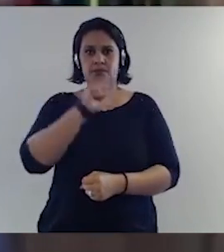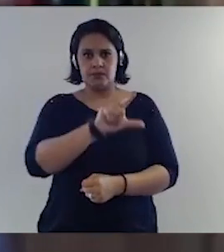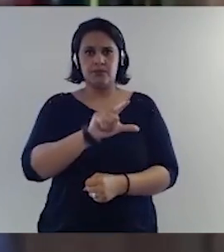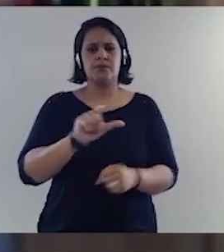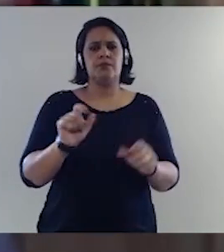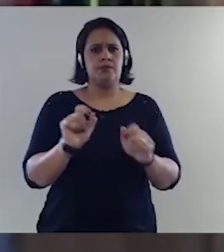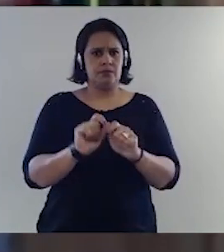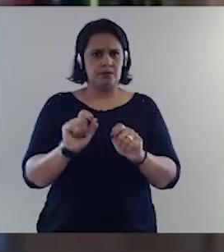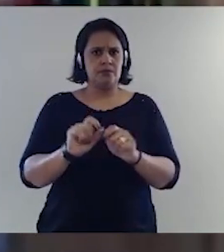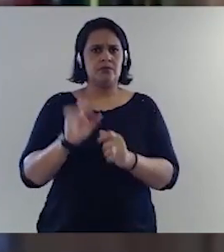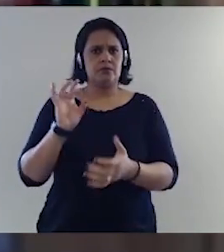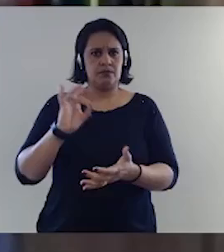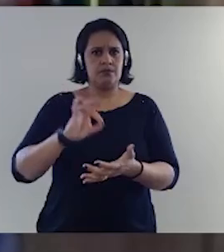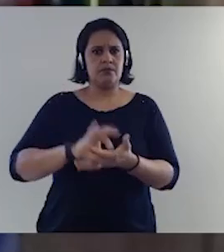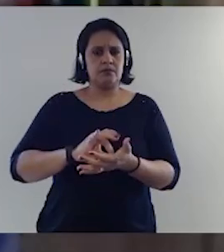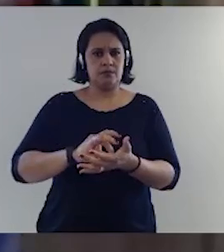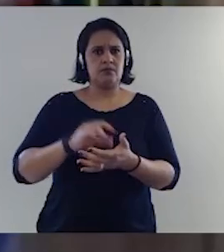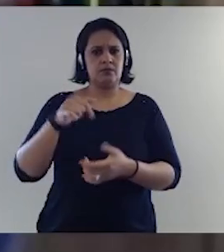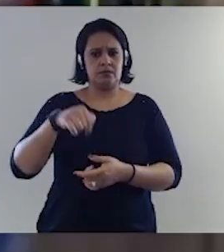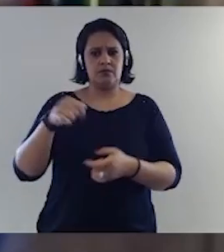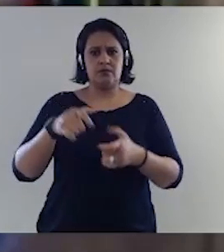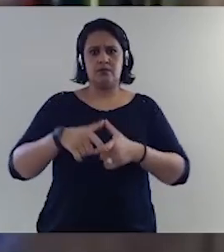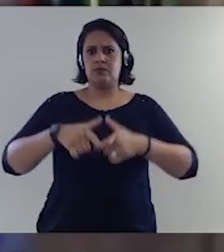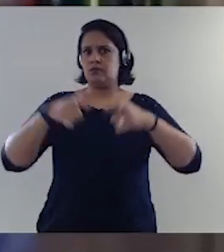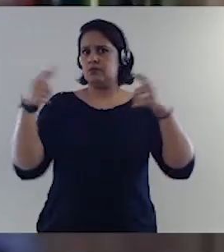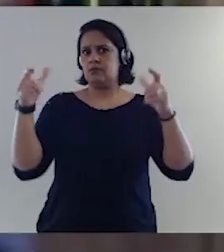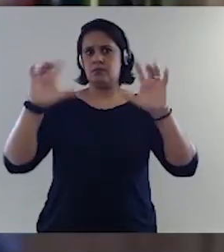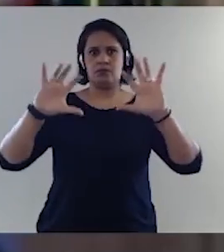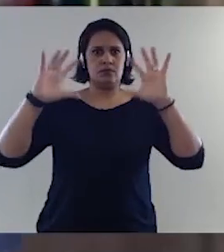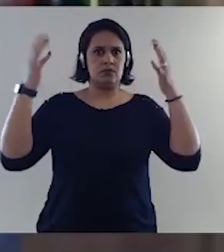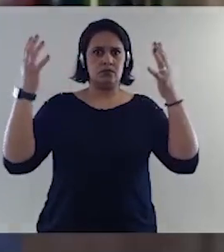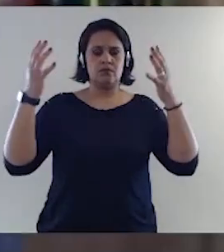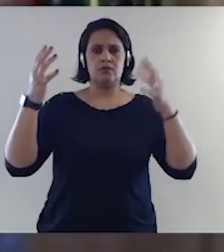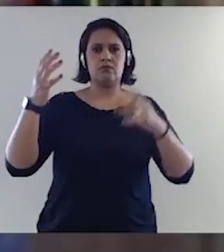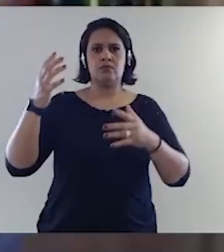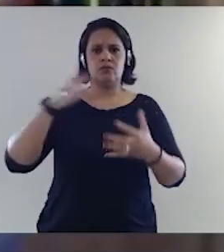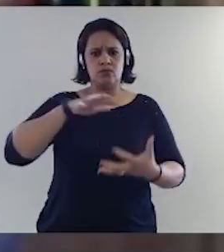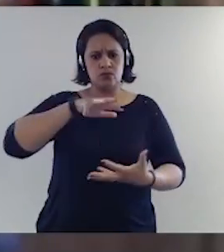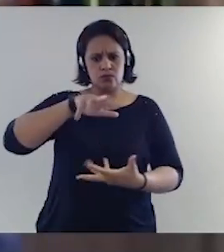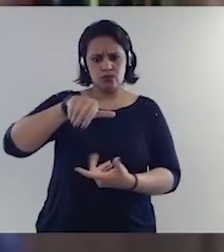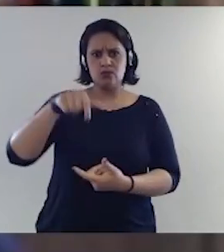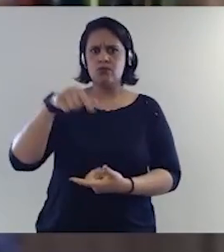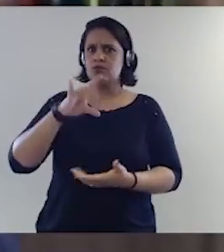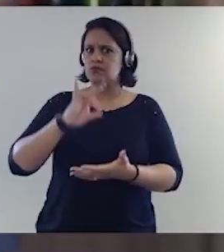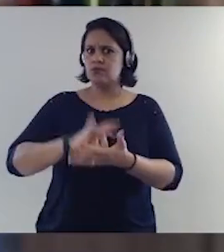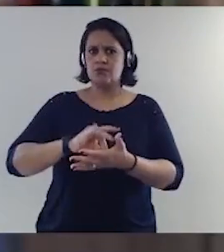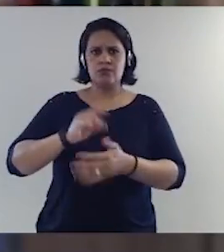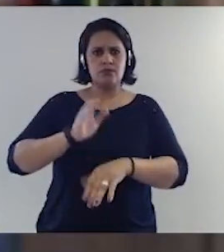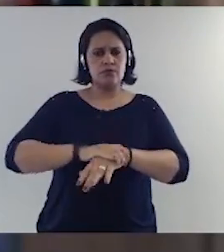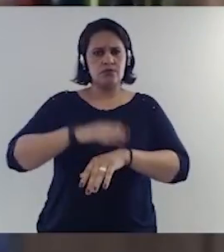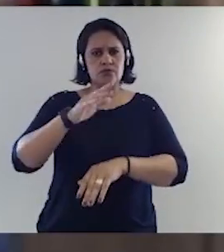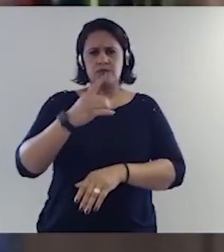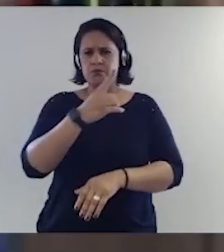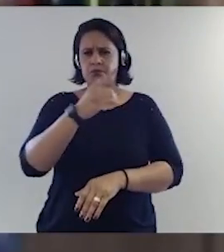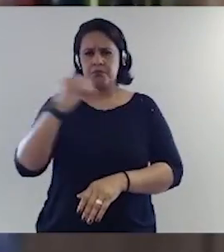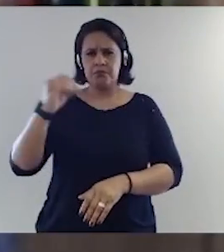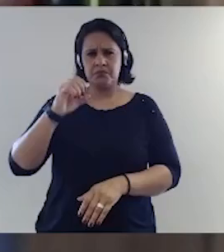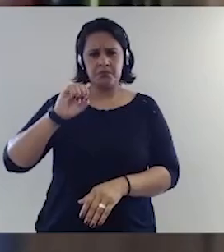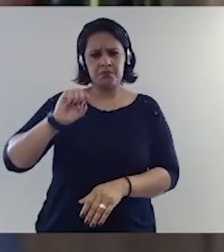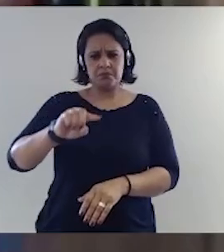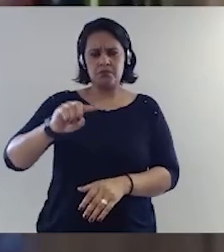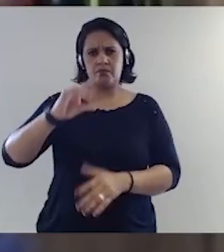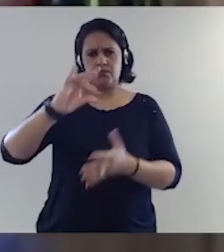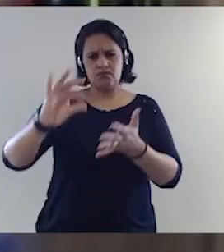o maior evento jurídico do mundo, de toda a história. Mais de 100 mil participantes. Eu me sinto